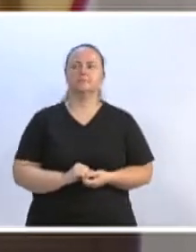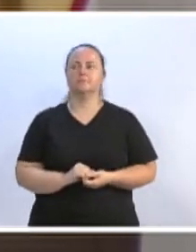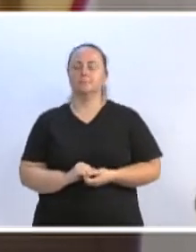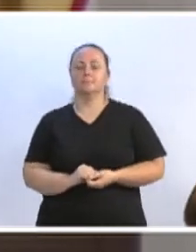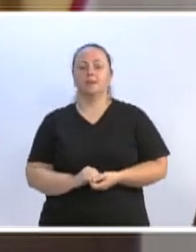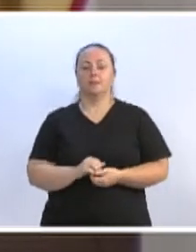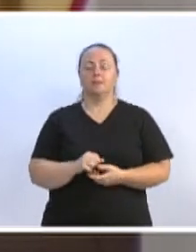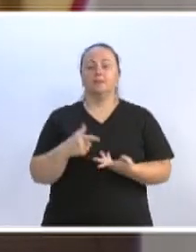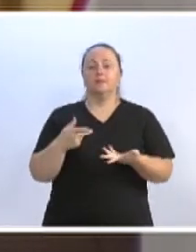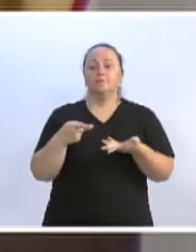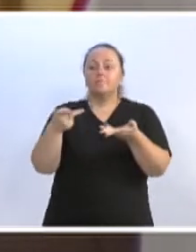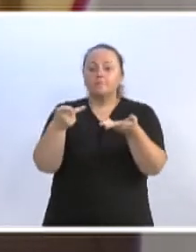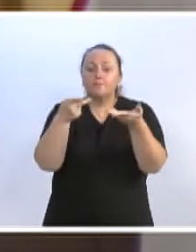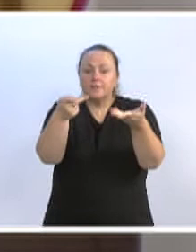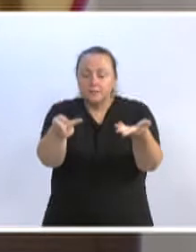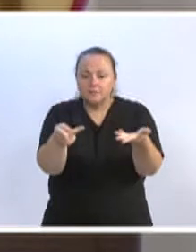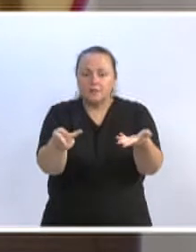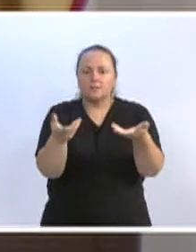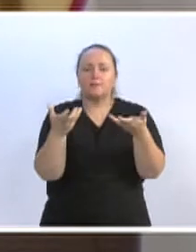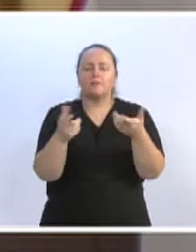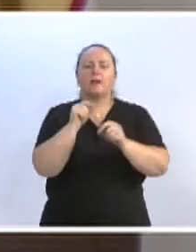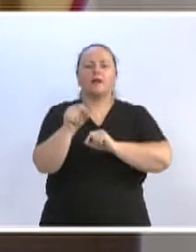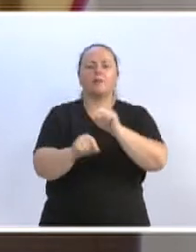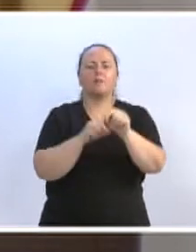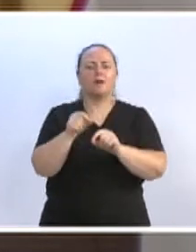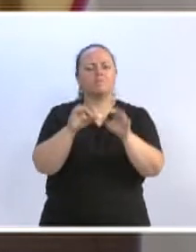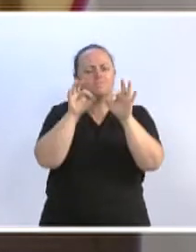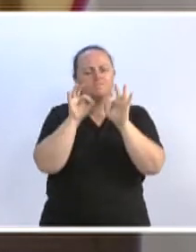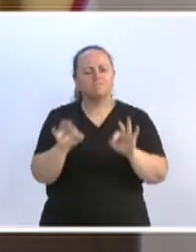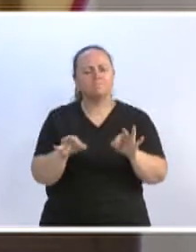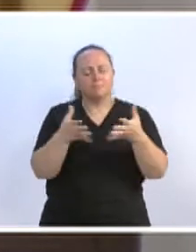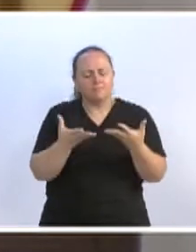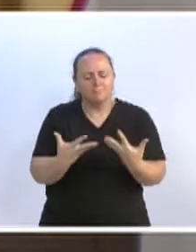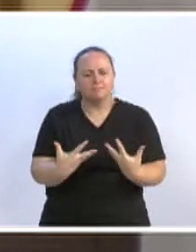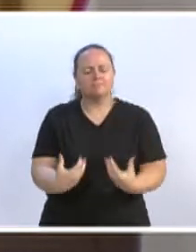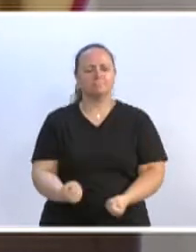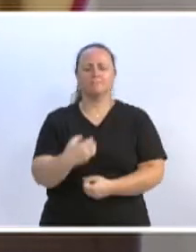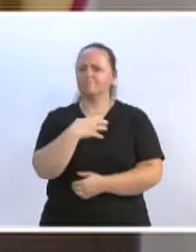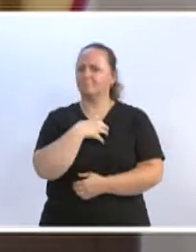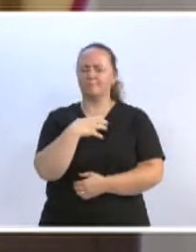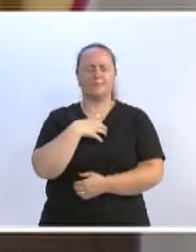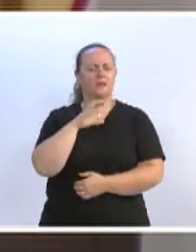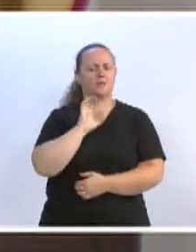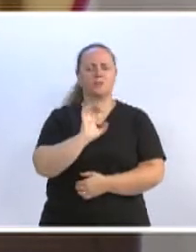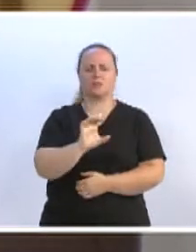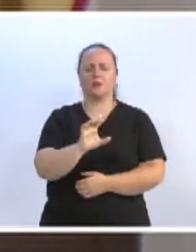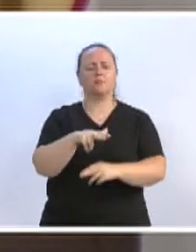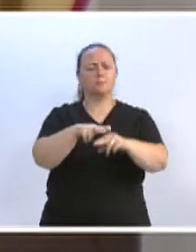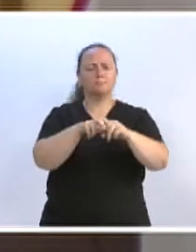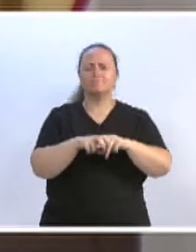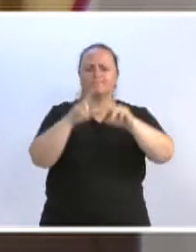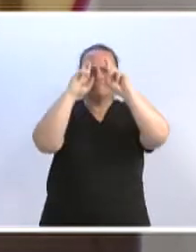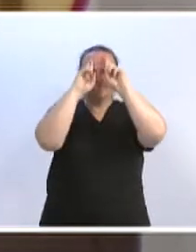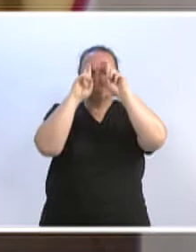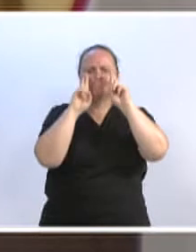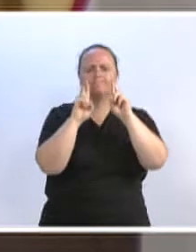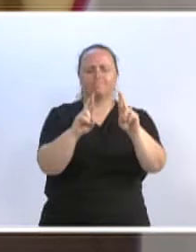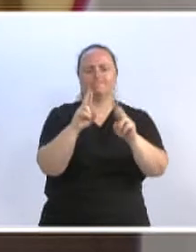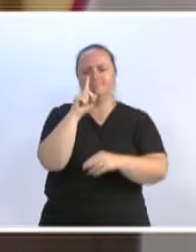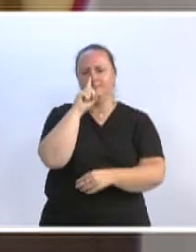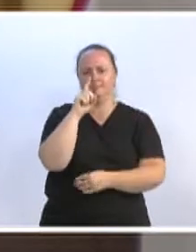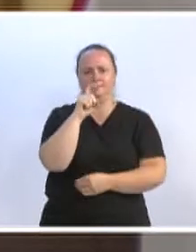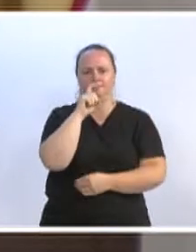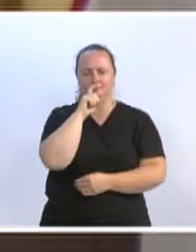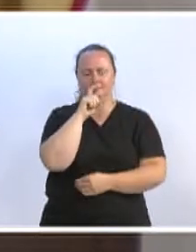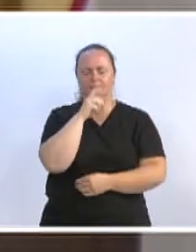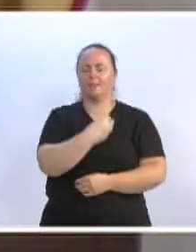Se os visito, quero com serenidade acolhê-los assim como são. Honra teu pai e tua mãe, e